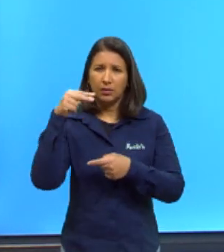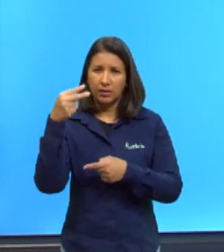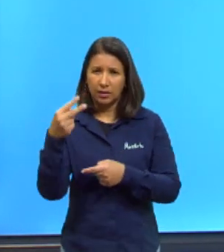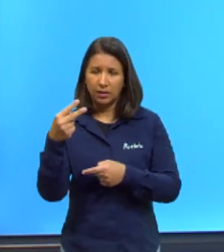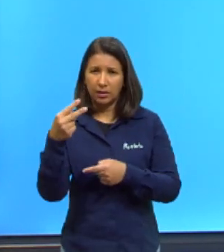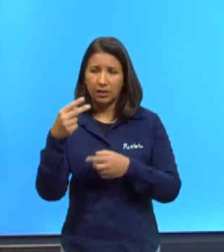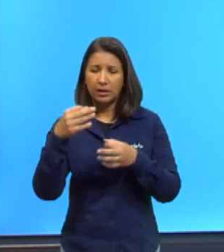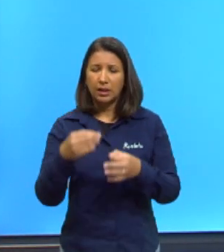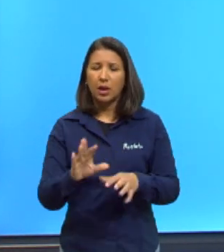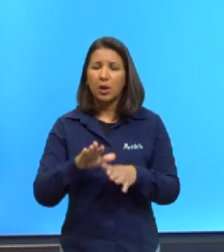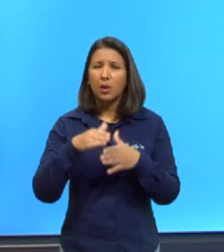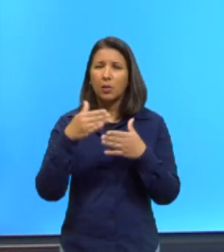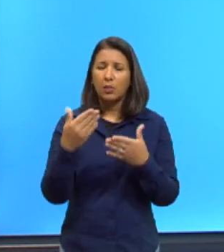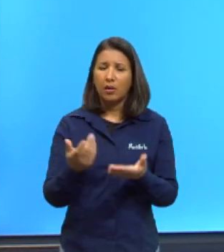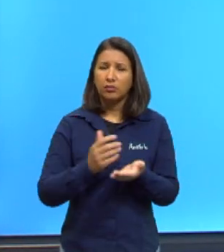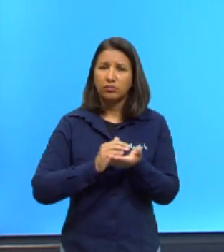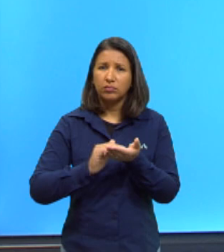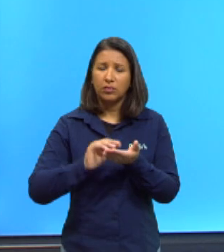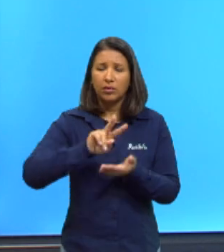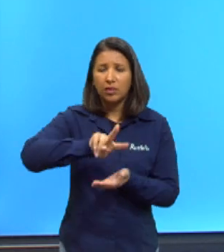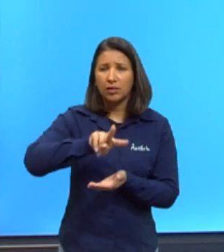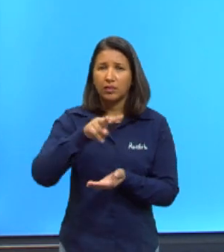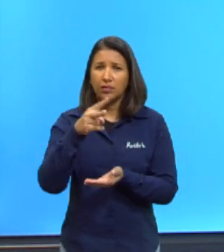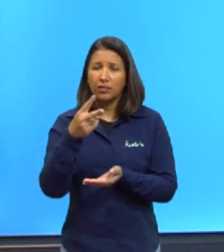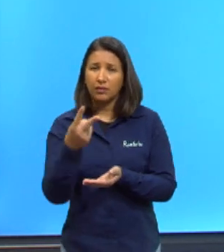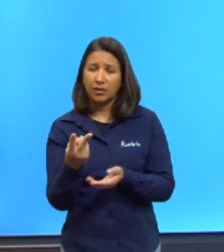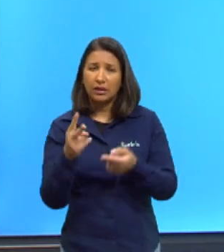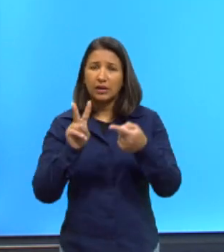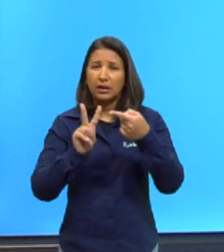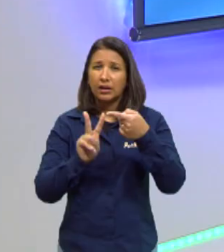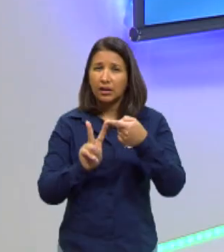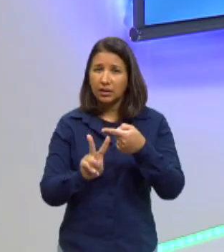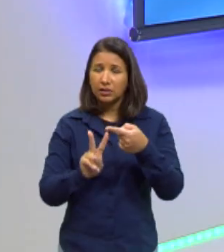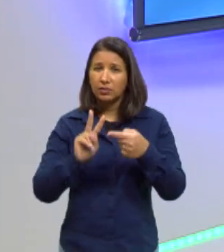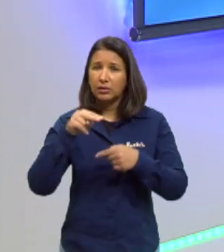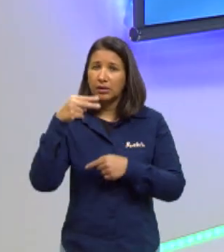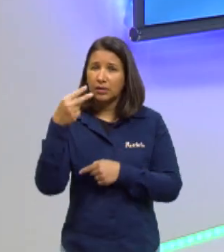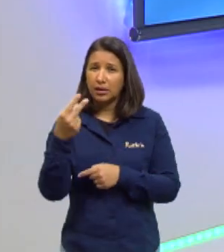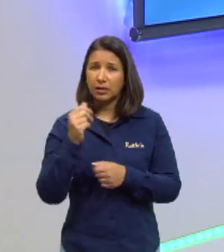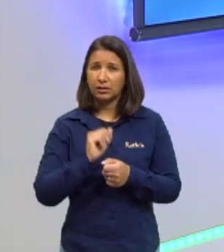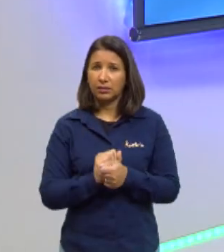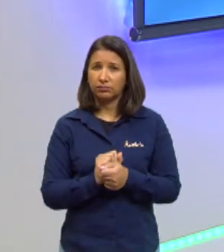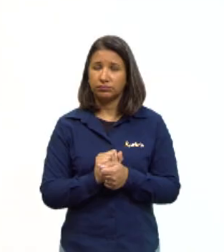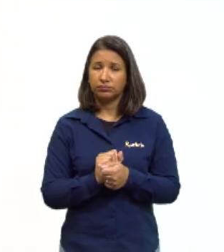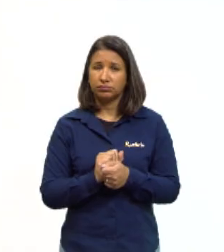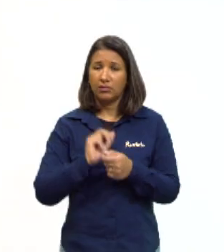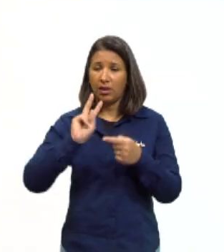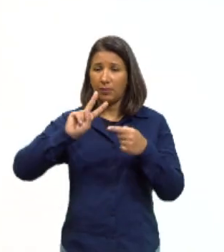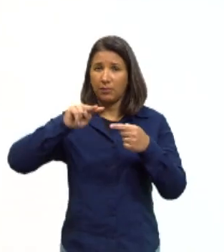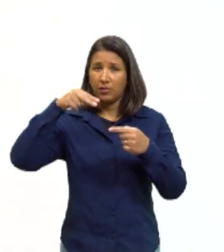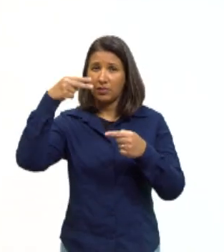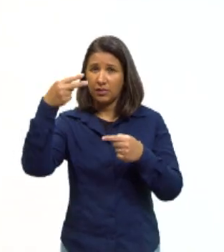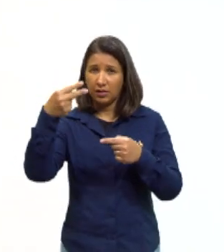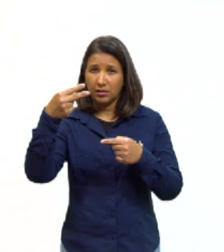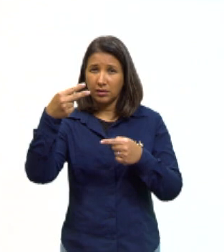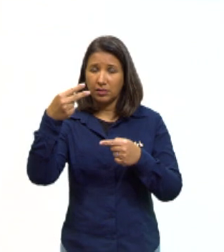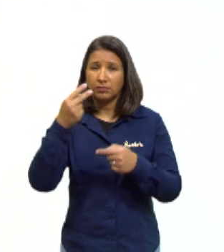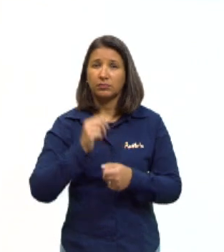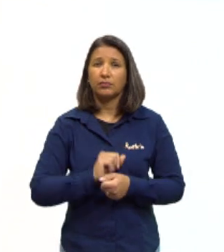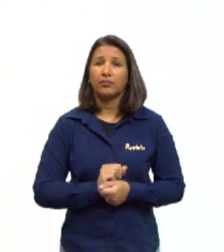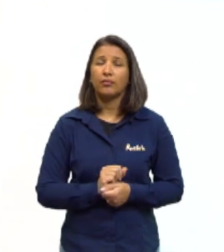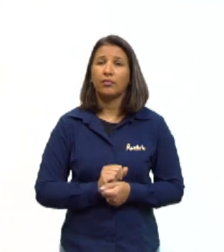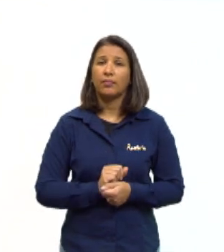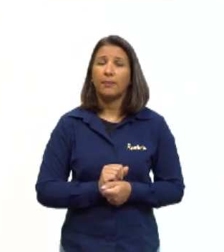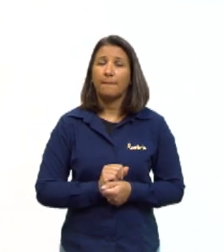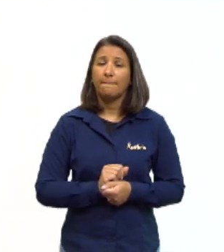certo? Qual a operação inversa da raiz quadrada? A potência de 2, certo?